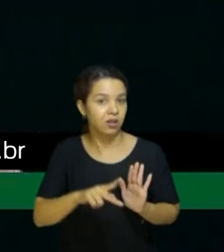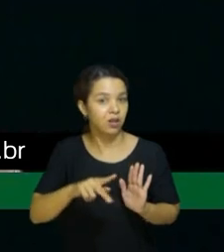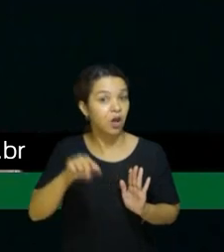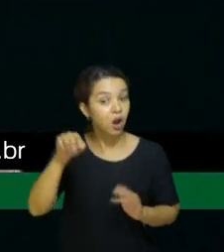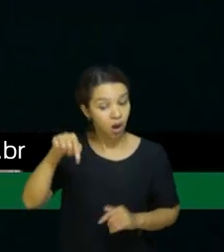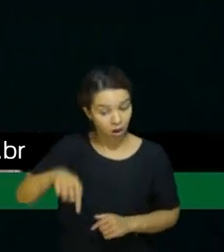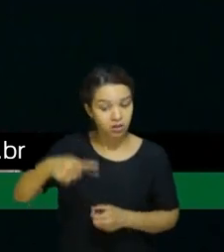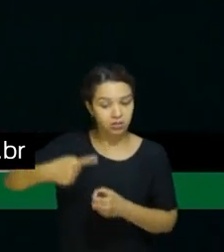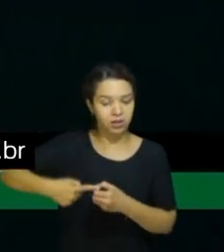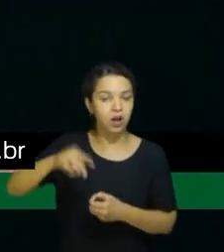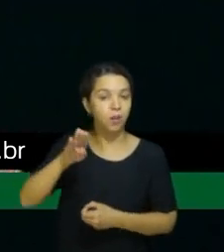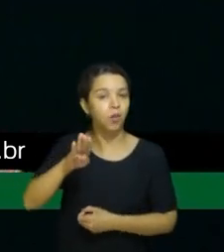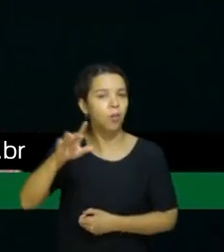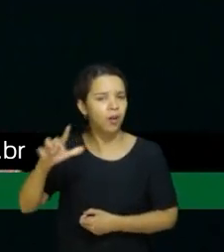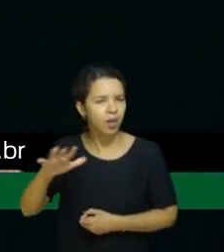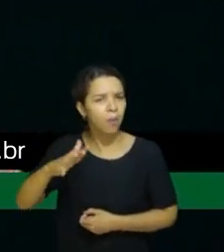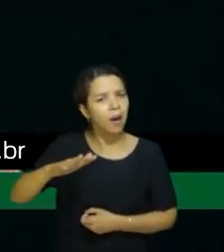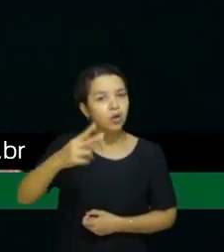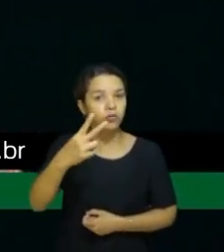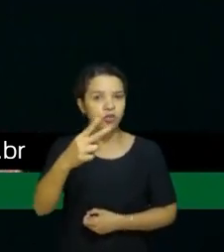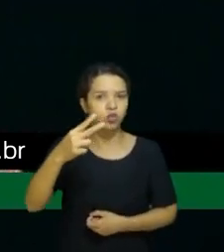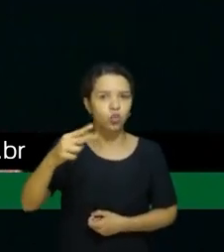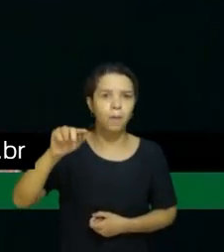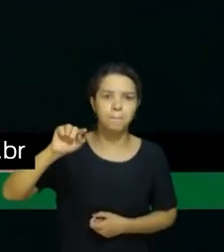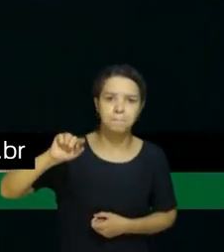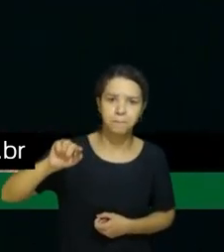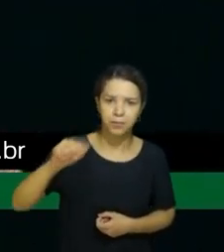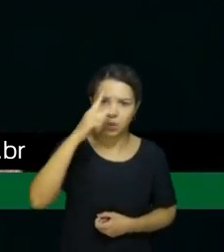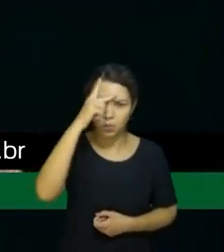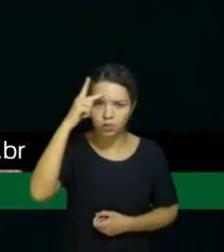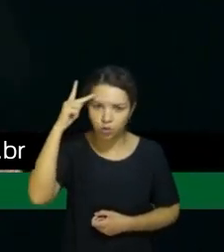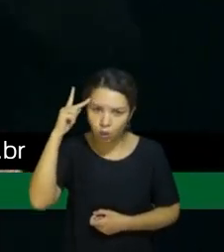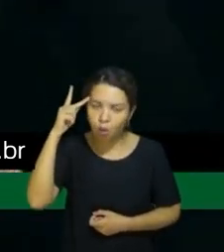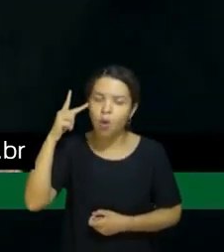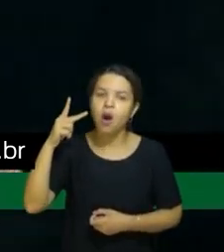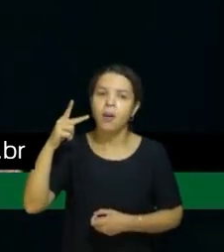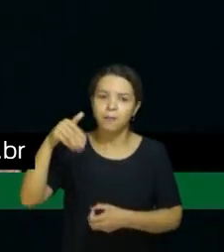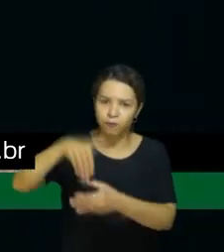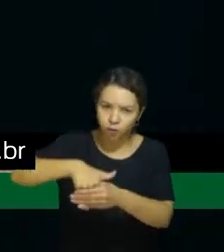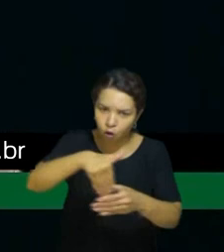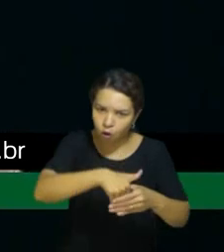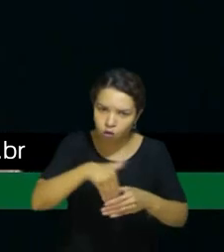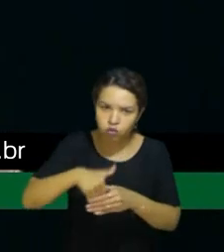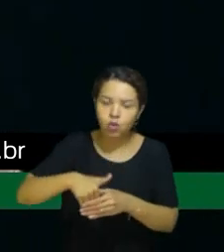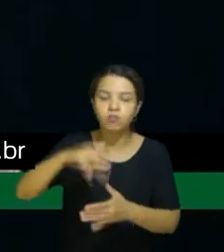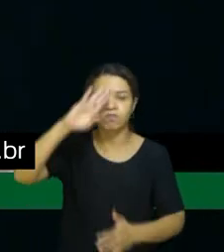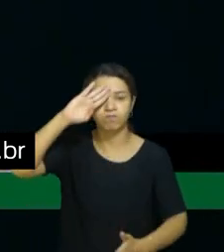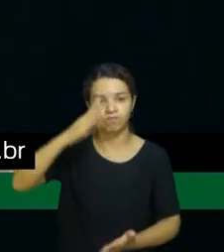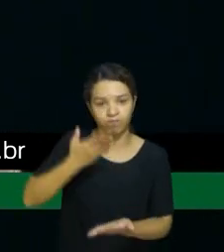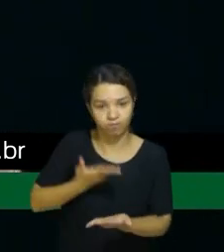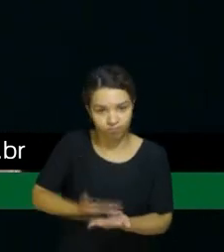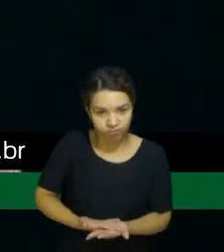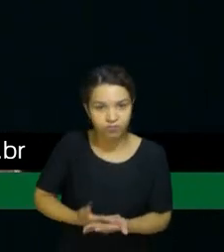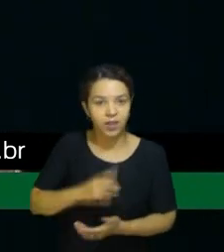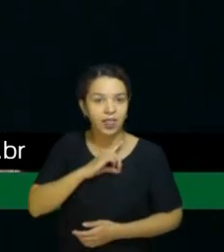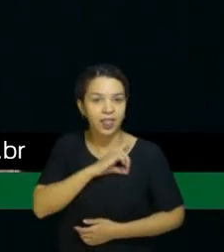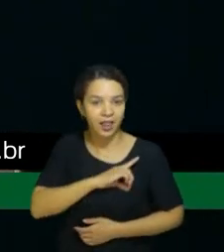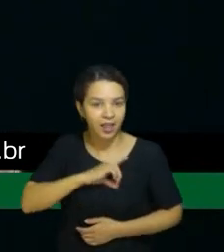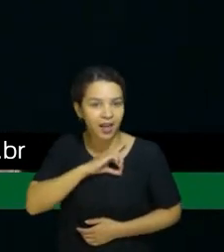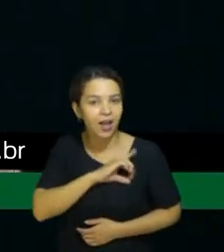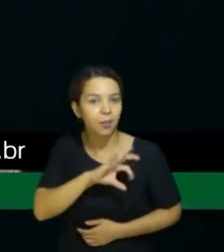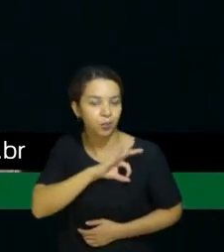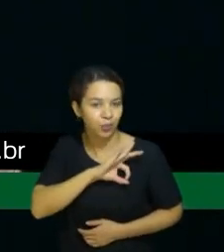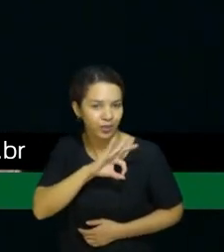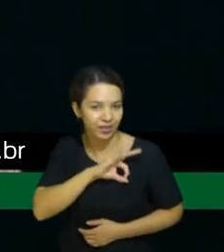22.000 pessoas participaram da política votaram e acreditaram que o Delegado de Polícia de Blumenau poderia